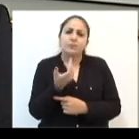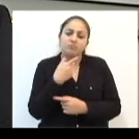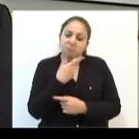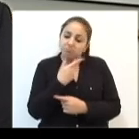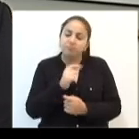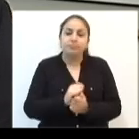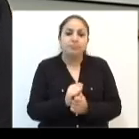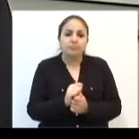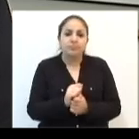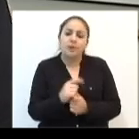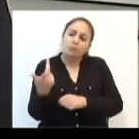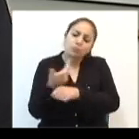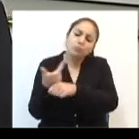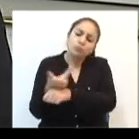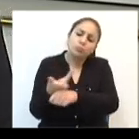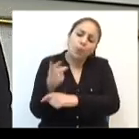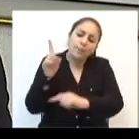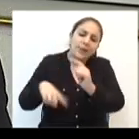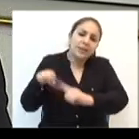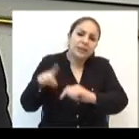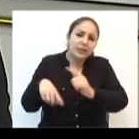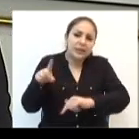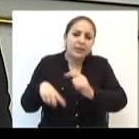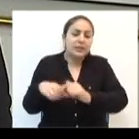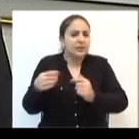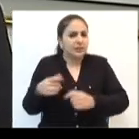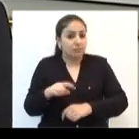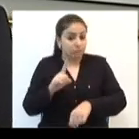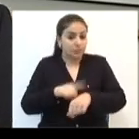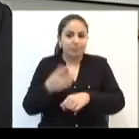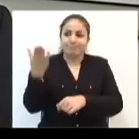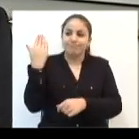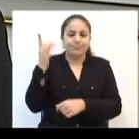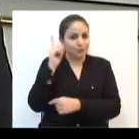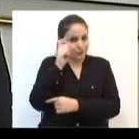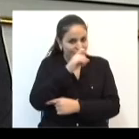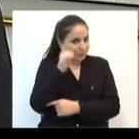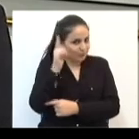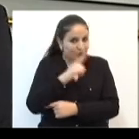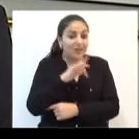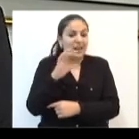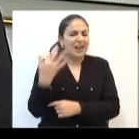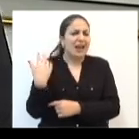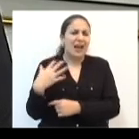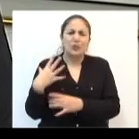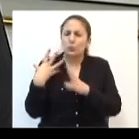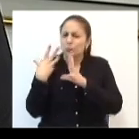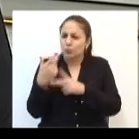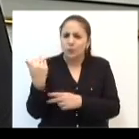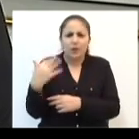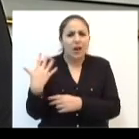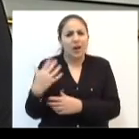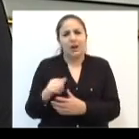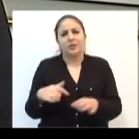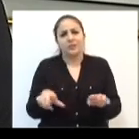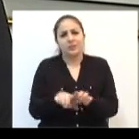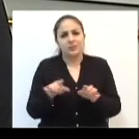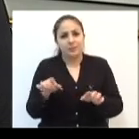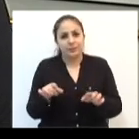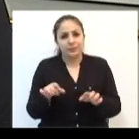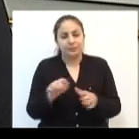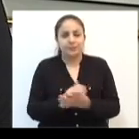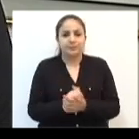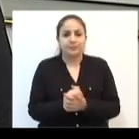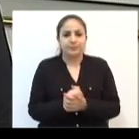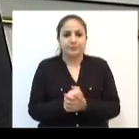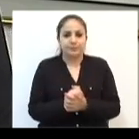de ir atrás de equipamentos que na época era muito difícil de conseguir e eram equipamentos caros, né? E